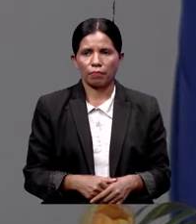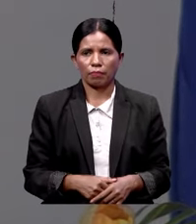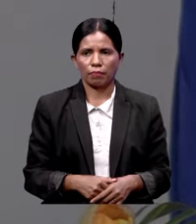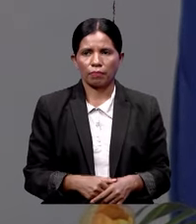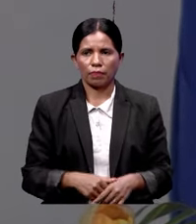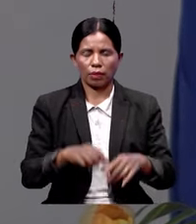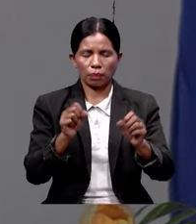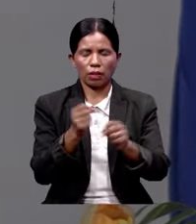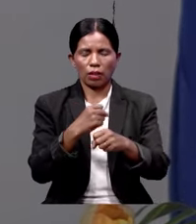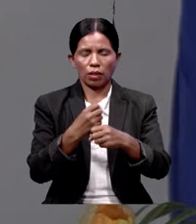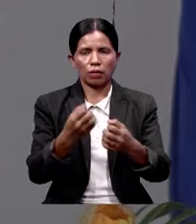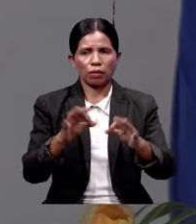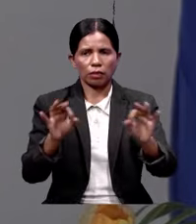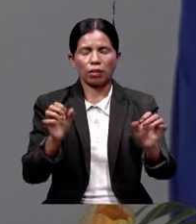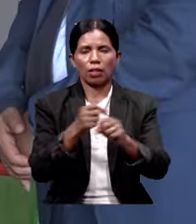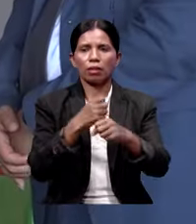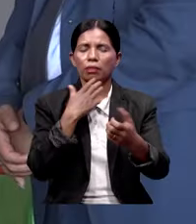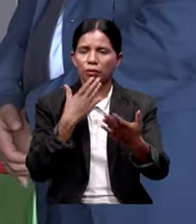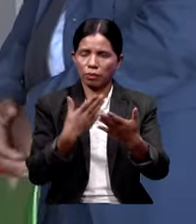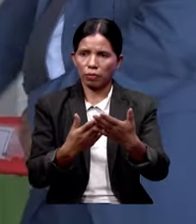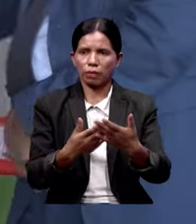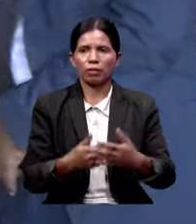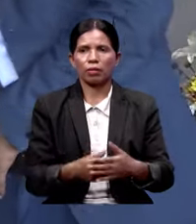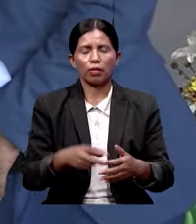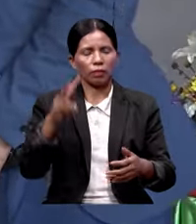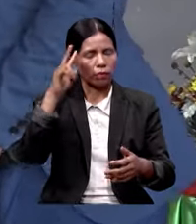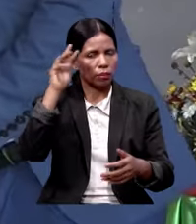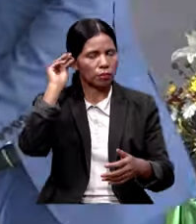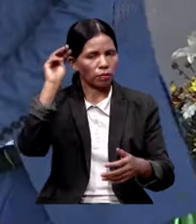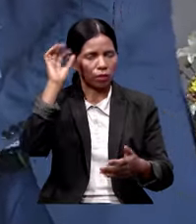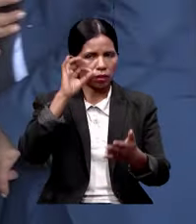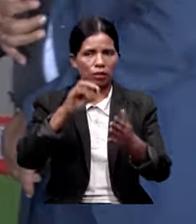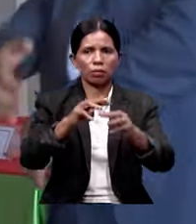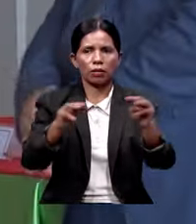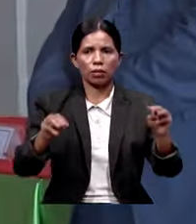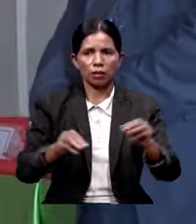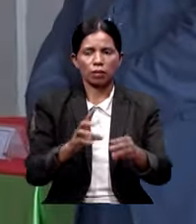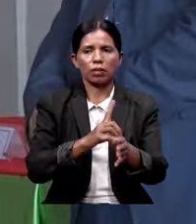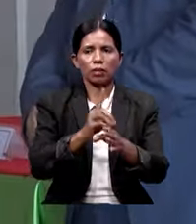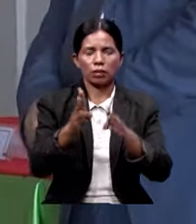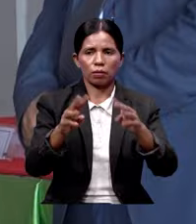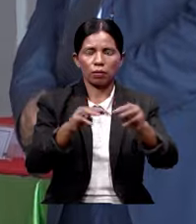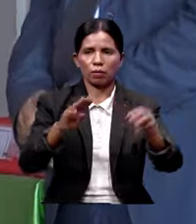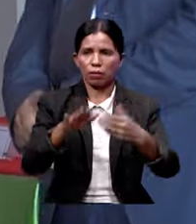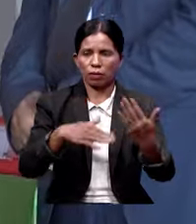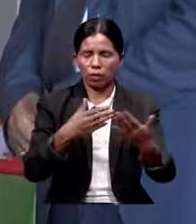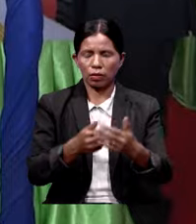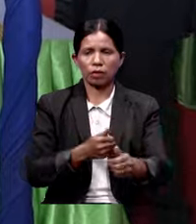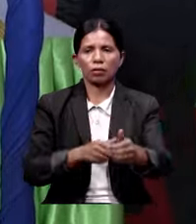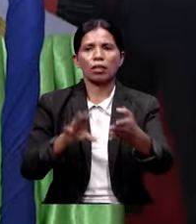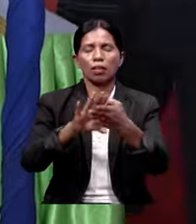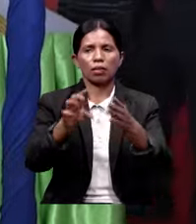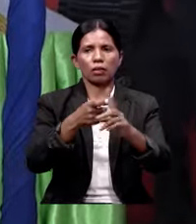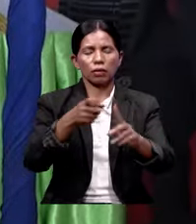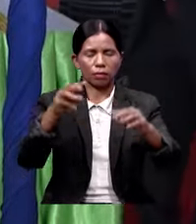ato bele halo voto e bele halo dia cleo. Vice-ministro Fopose ba secretário município no dirigente municipal Sira, baseia ba despacho si